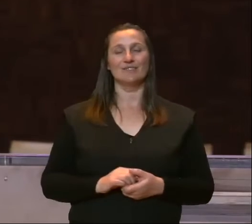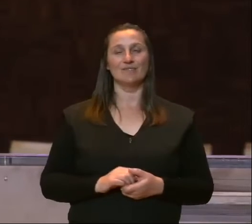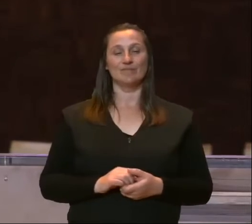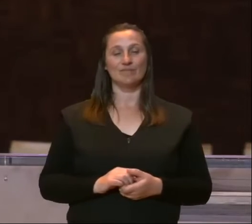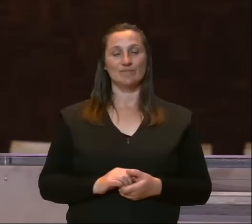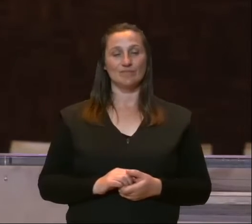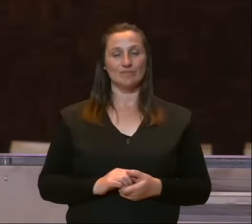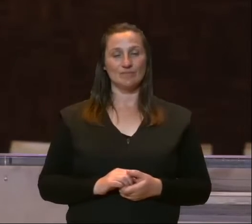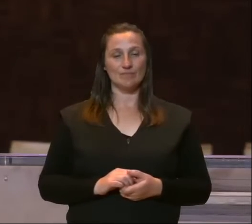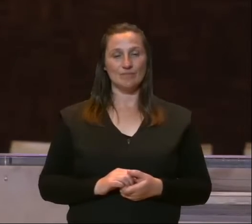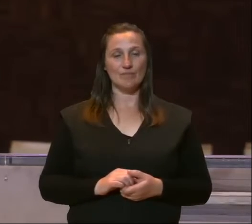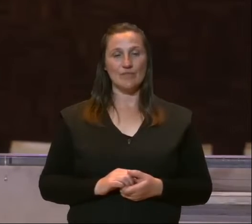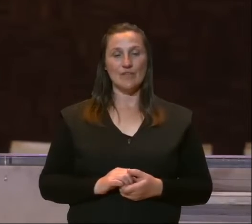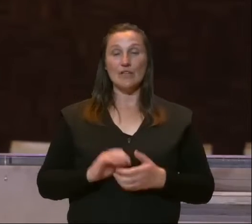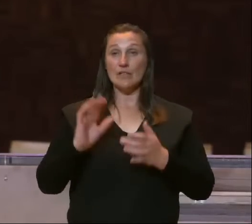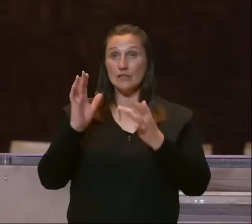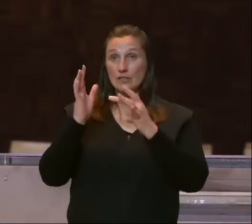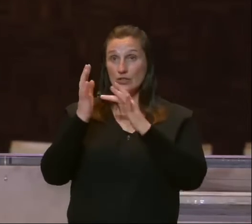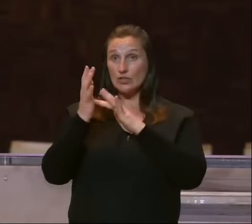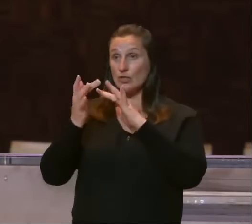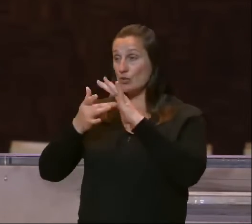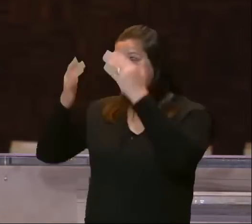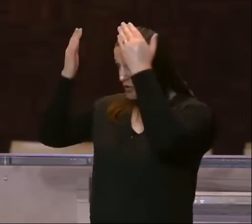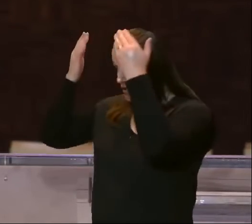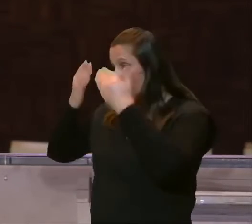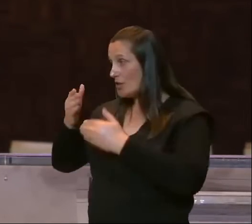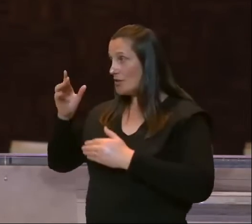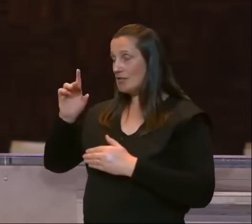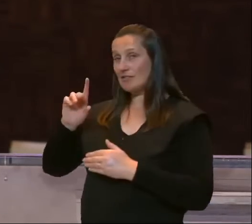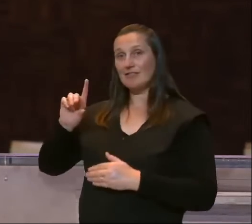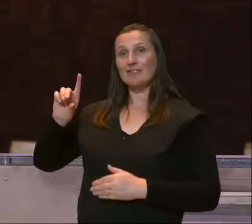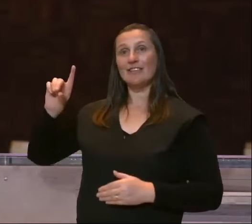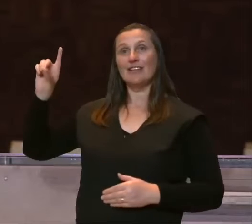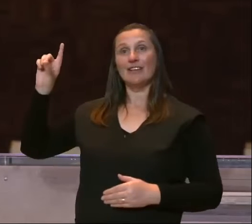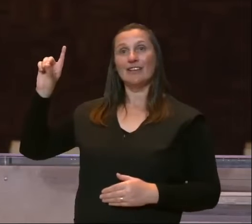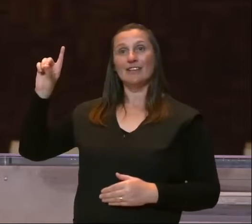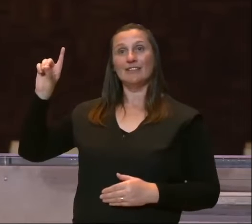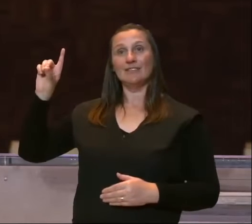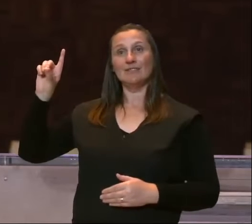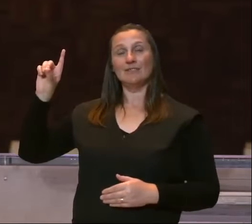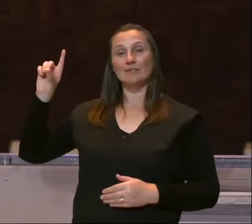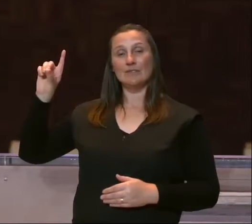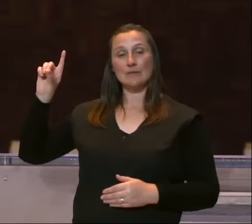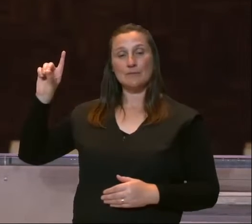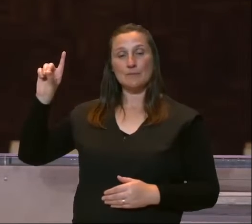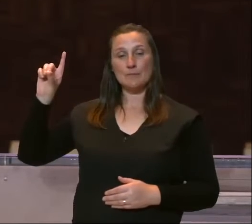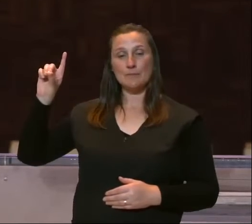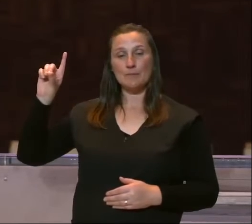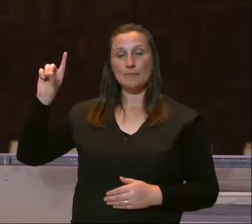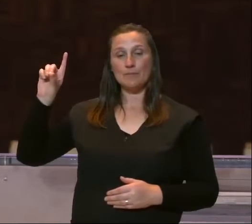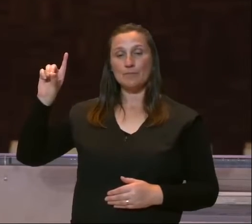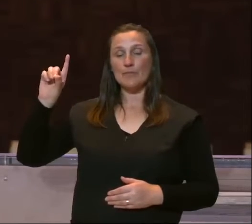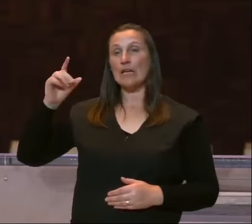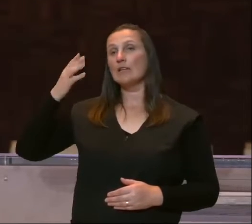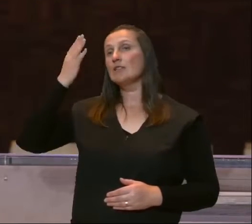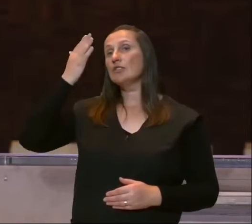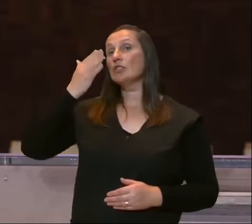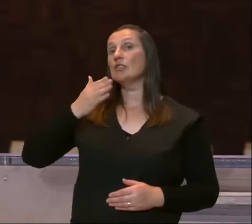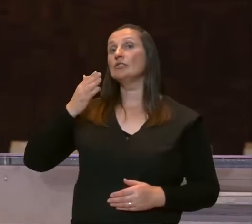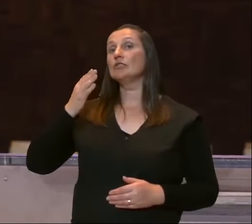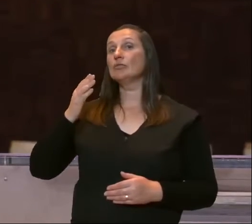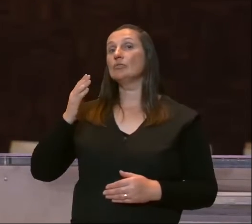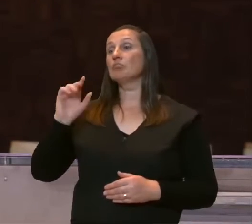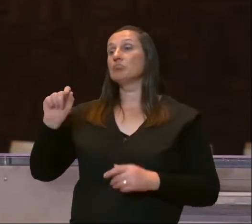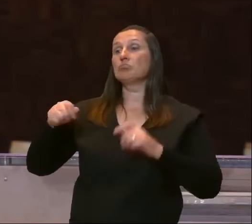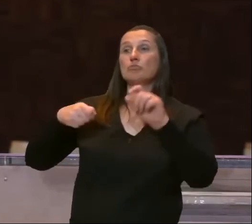Ali, Jesus diante dele e ele querer, ali era uma afronta da fé. Eu não estou dizendo para diante dos sinais e